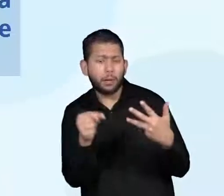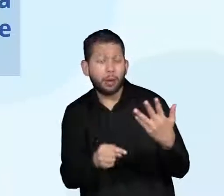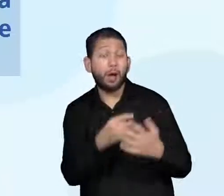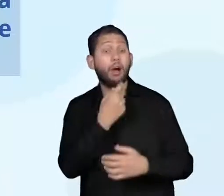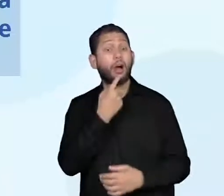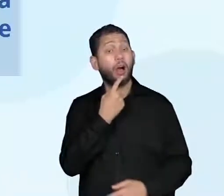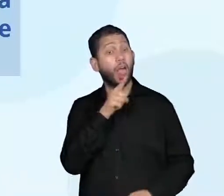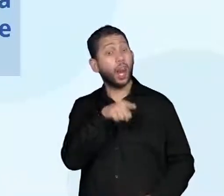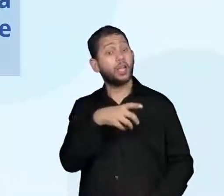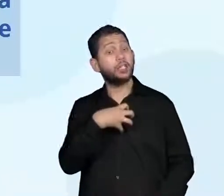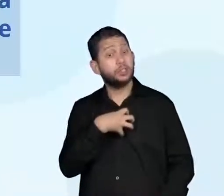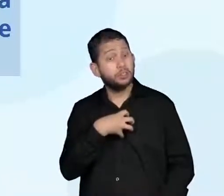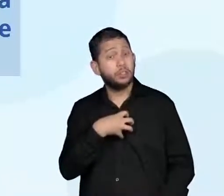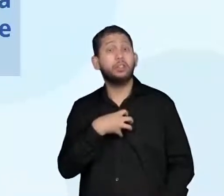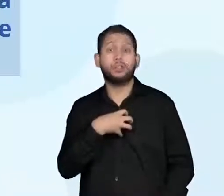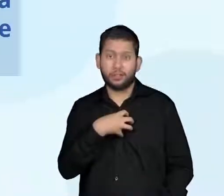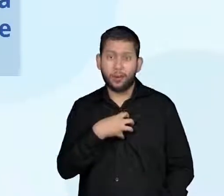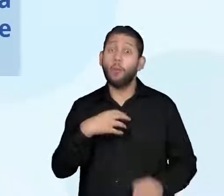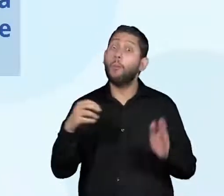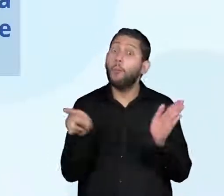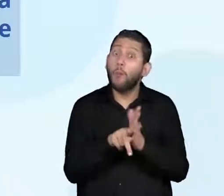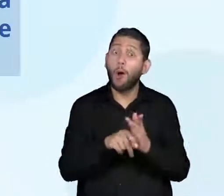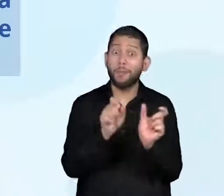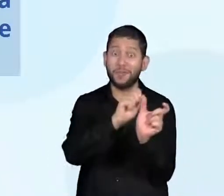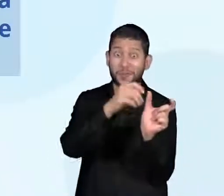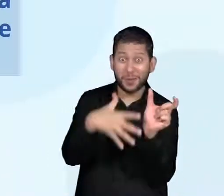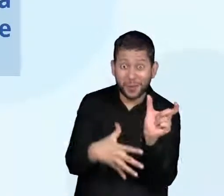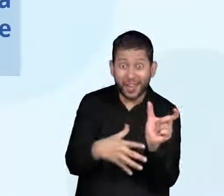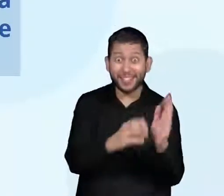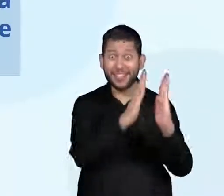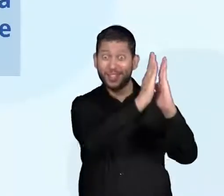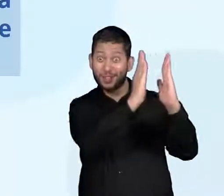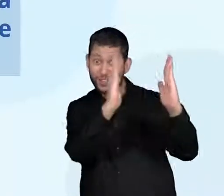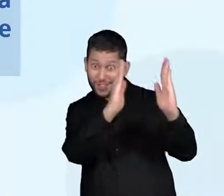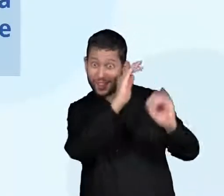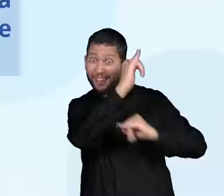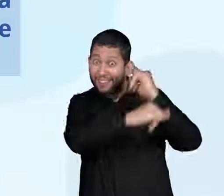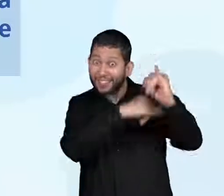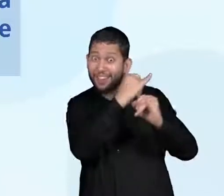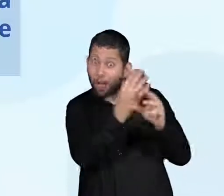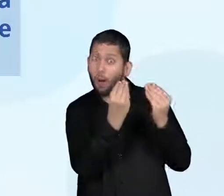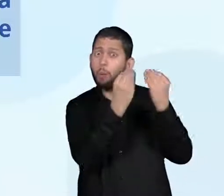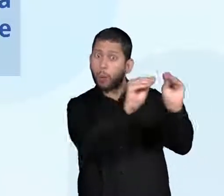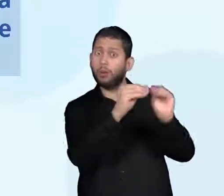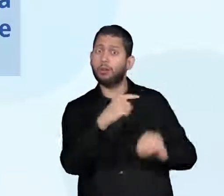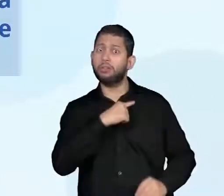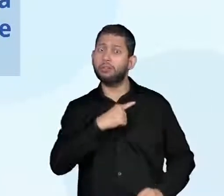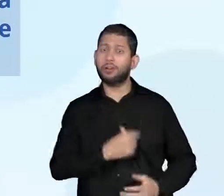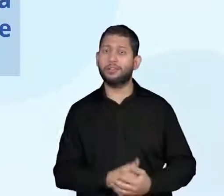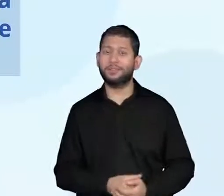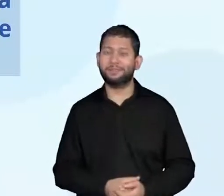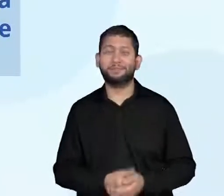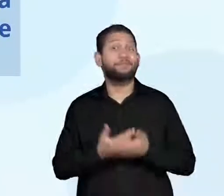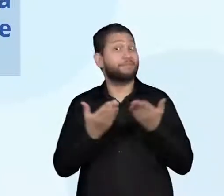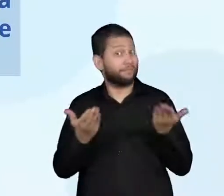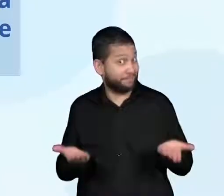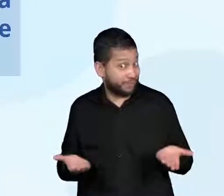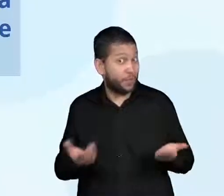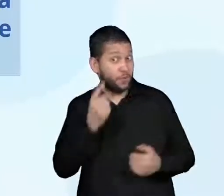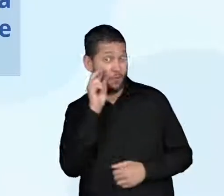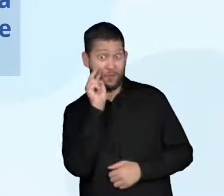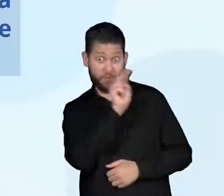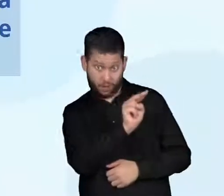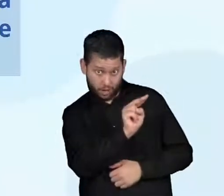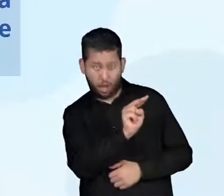verbete enciclopédico presente na internet e fará uma reescrita